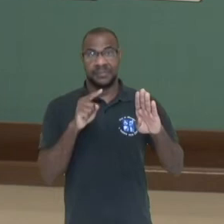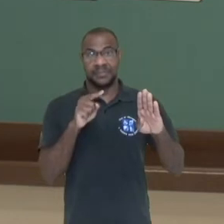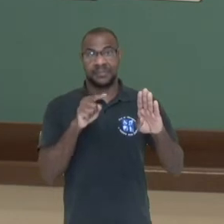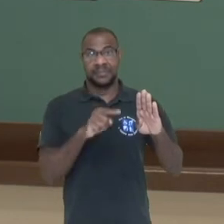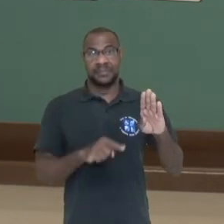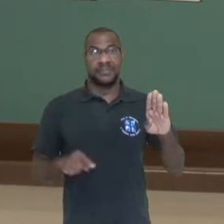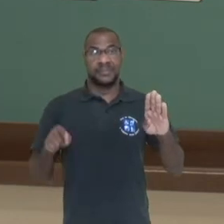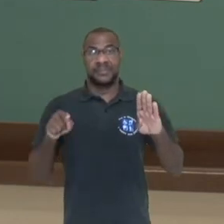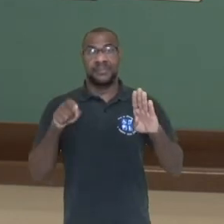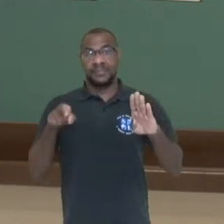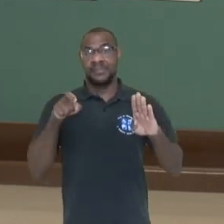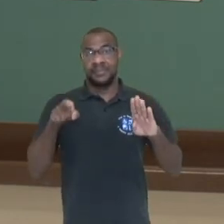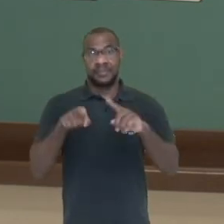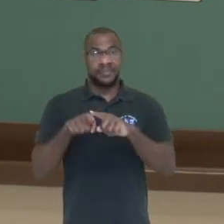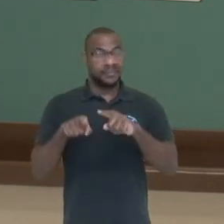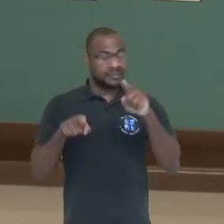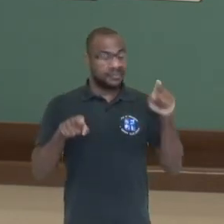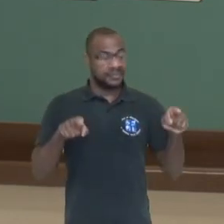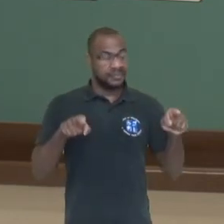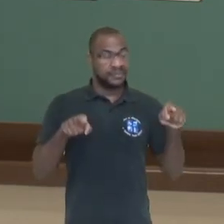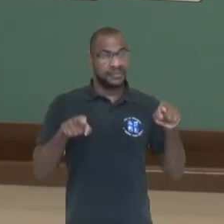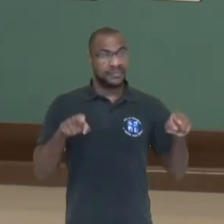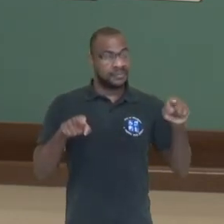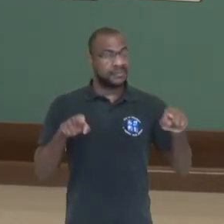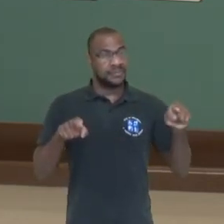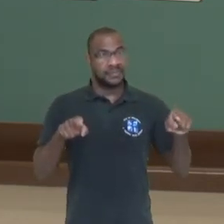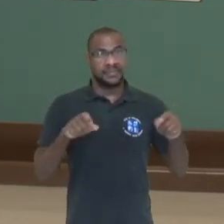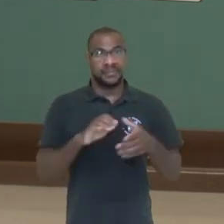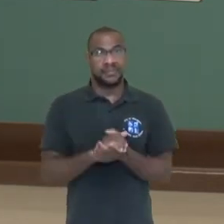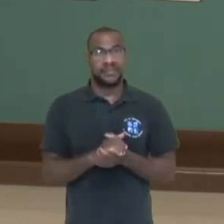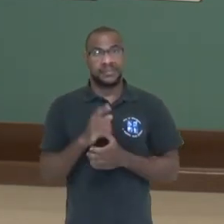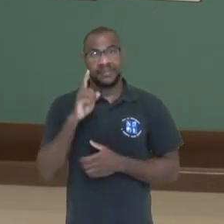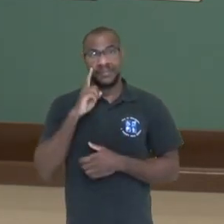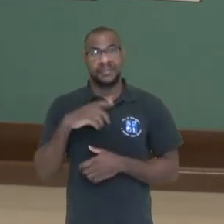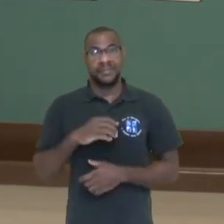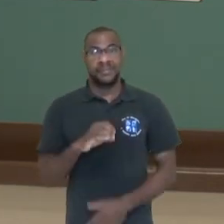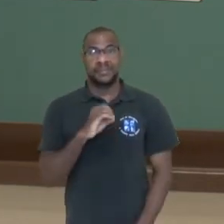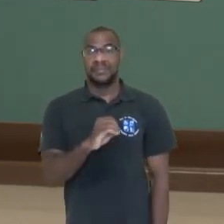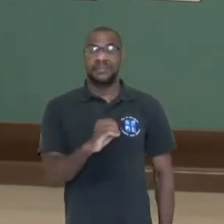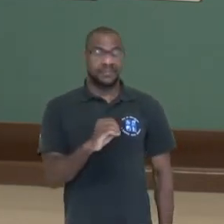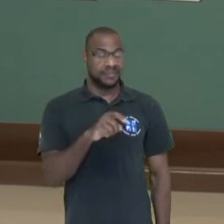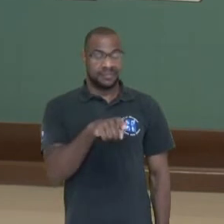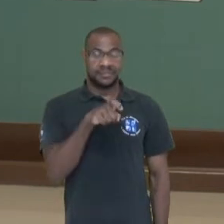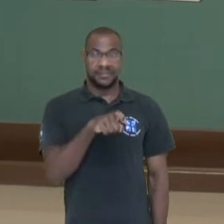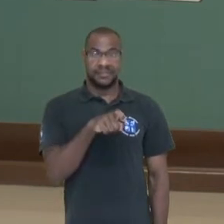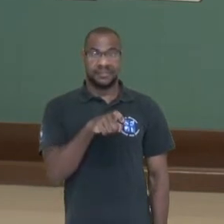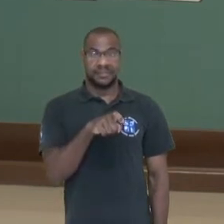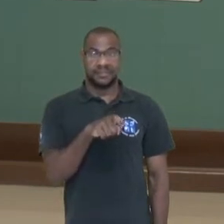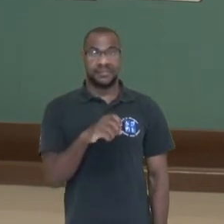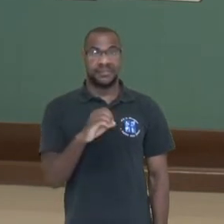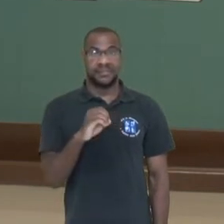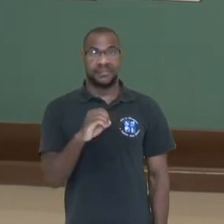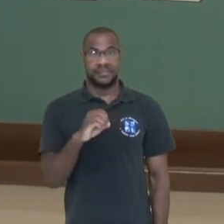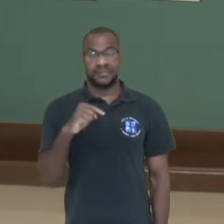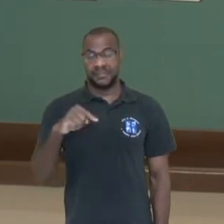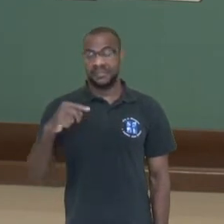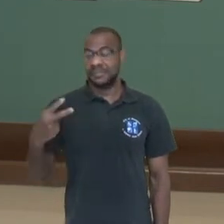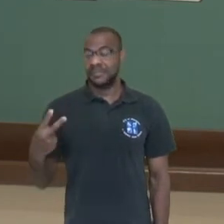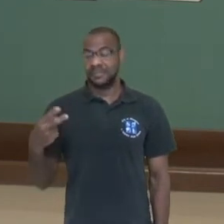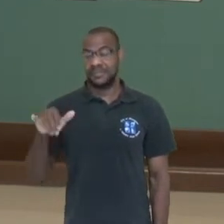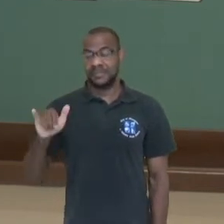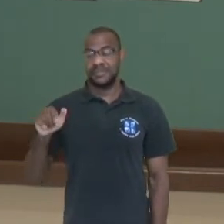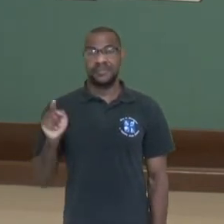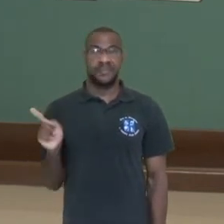eixo x. Está aqui, ó. E esse outro, ele tem o 0 para x. Então, 0 para x menos 2 para